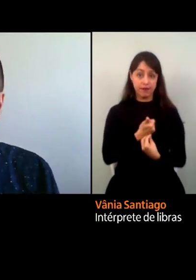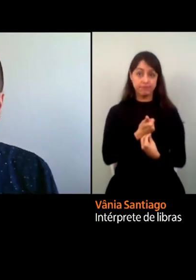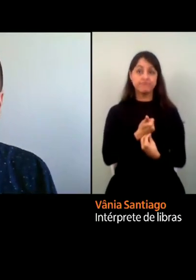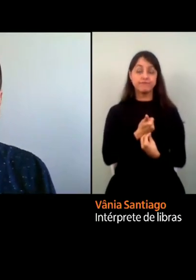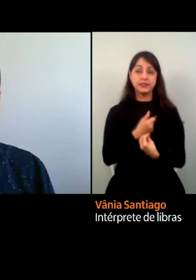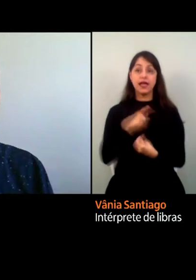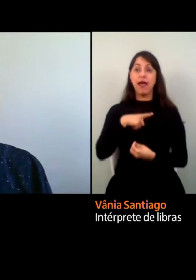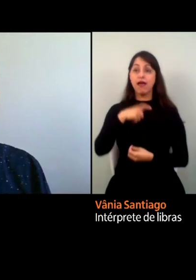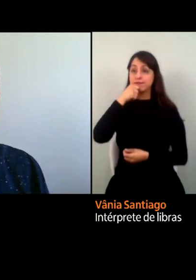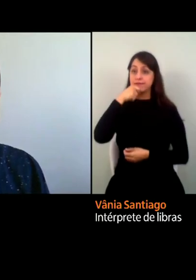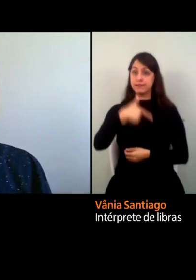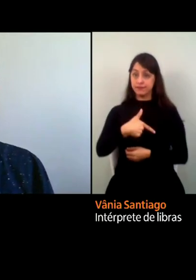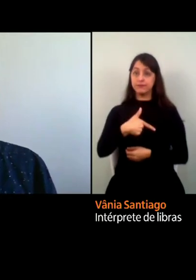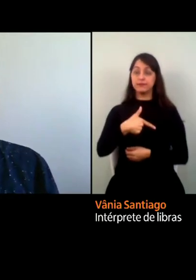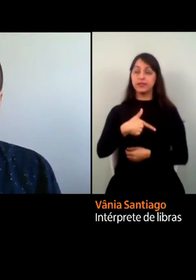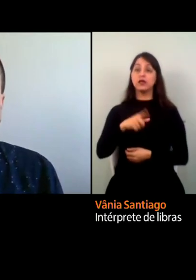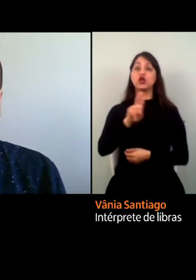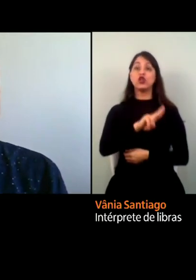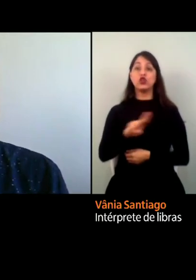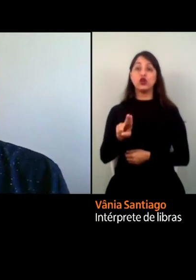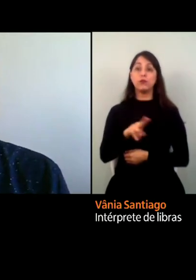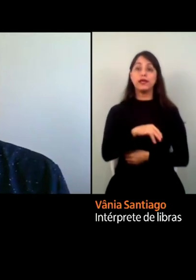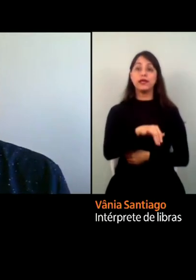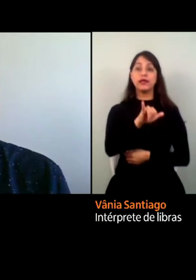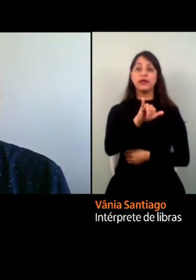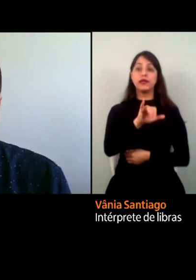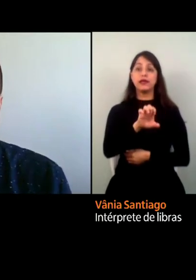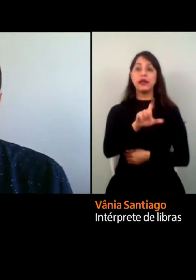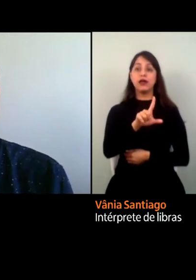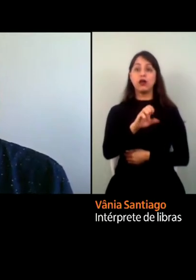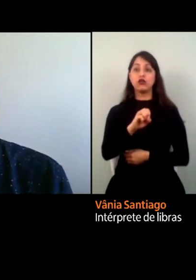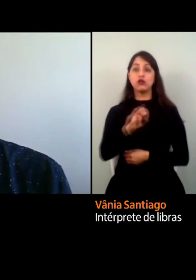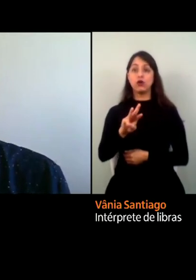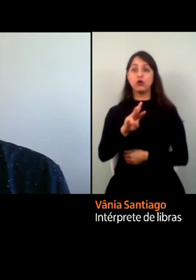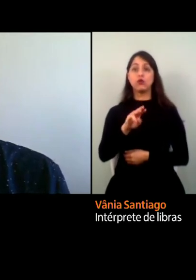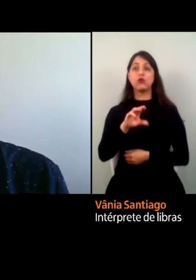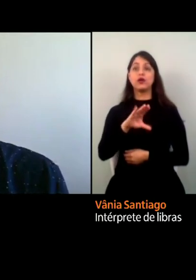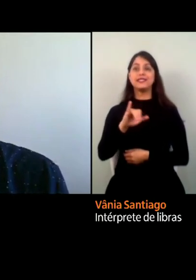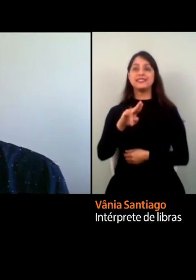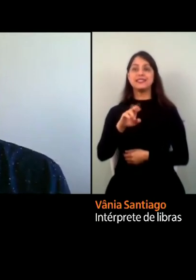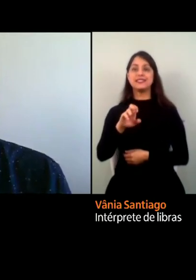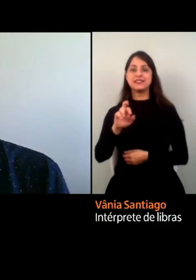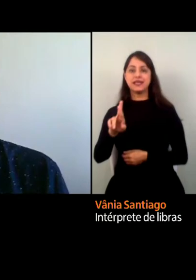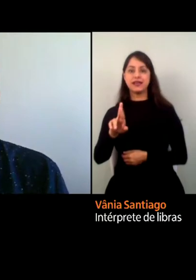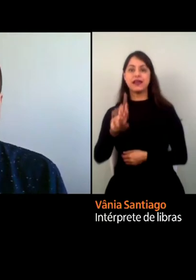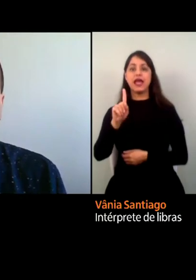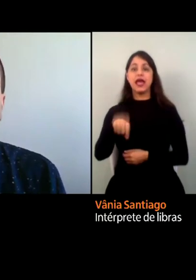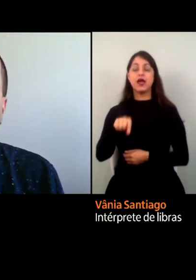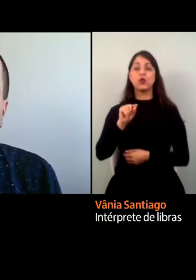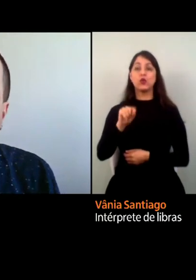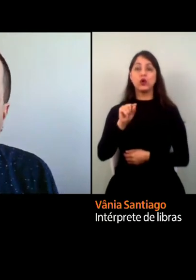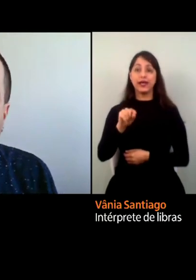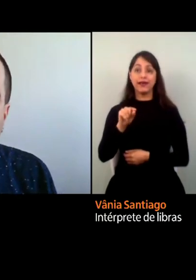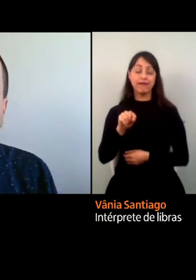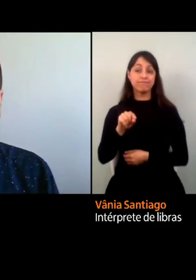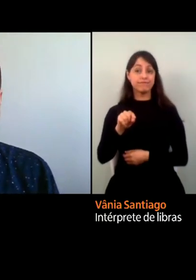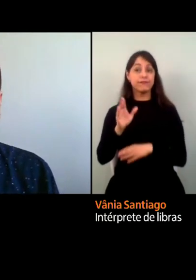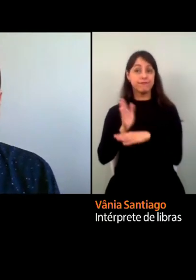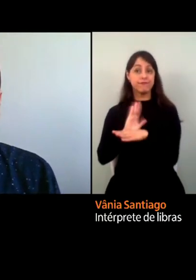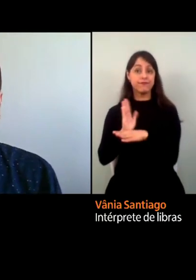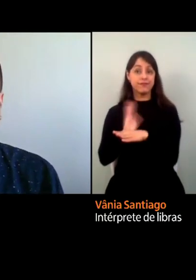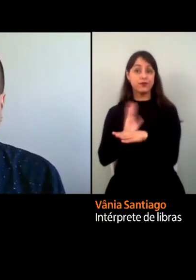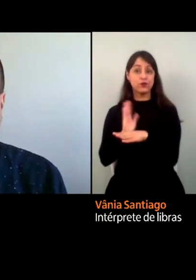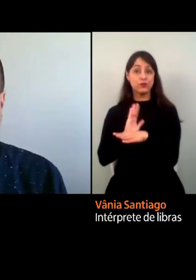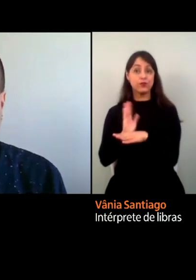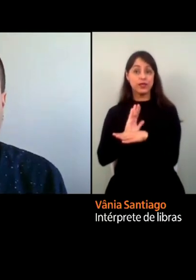em 1941, e 2 filmes de compilações de sua própria obra, Filme e Realidade,